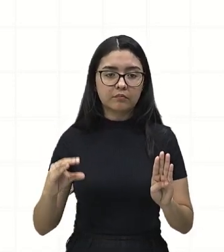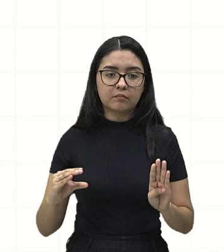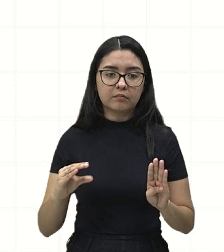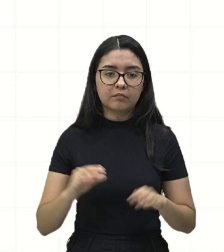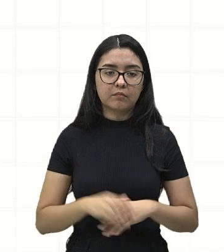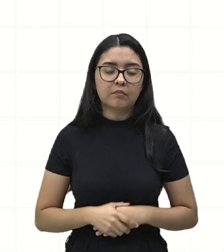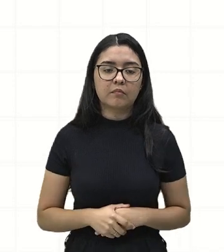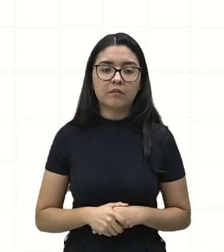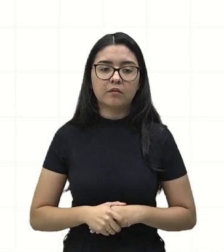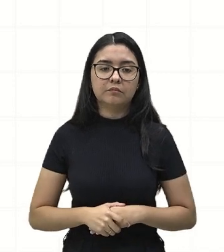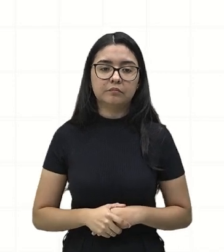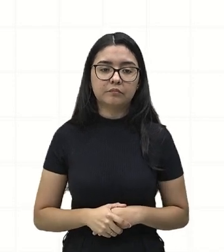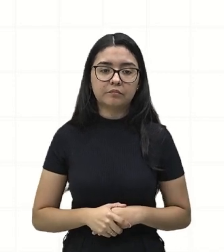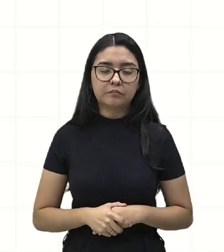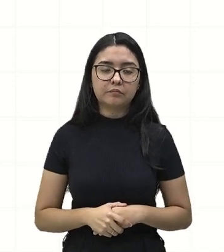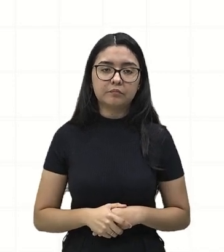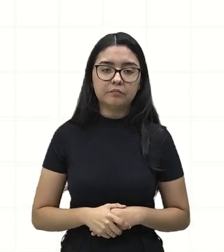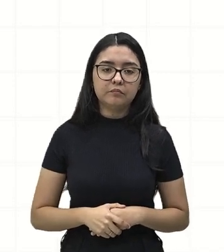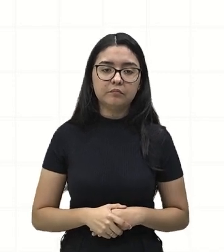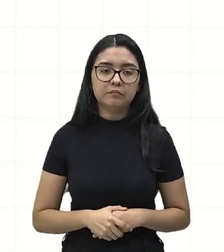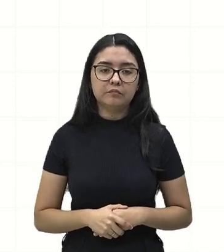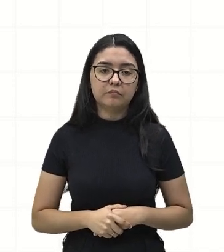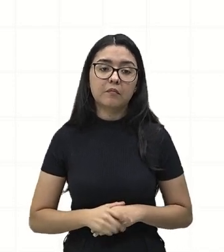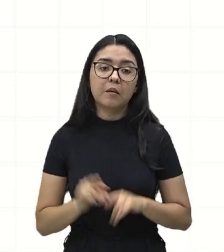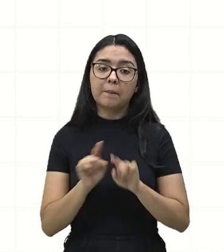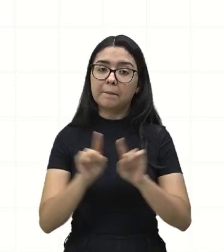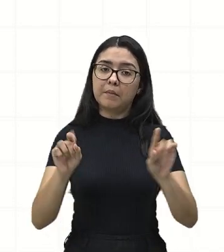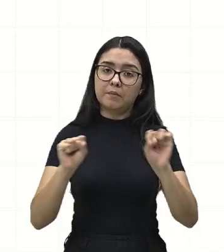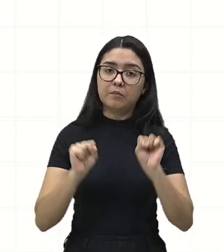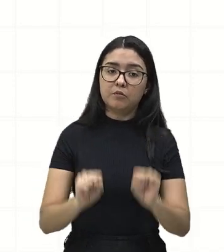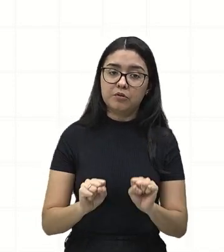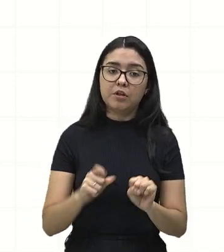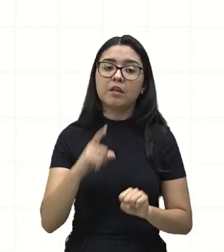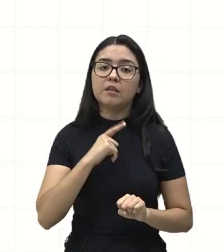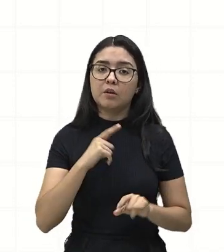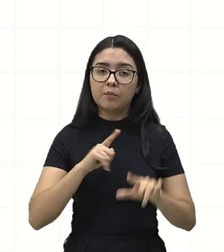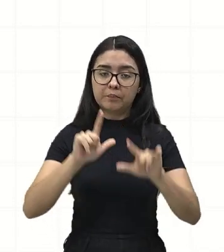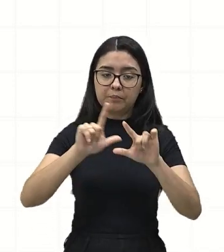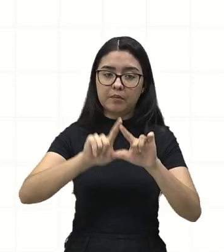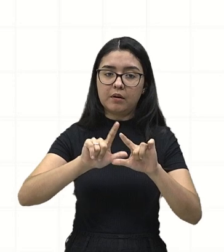lado paralelo seria a BC. Mas eu poderia também ter uma reta aqui, ó.